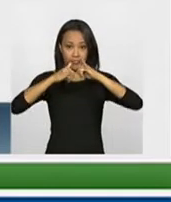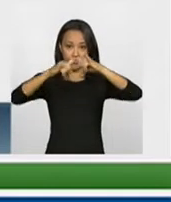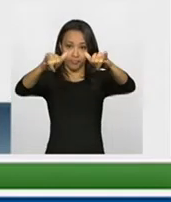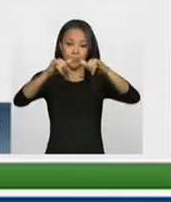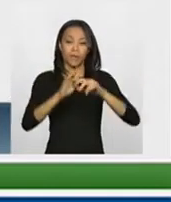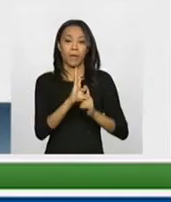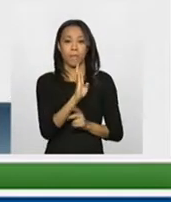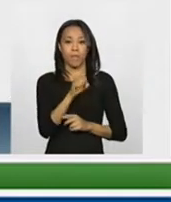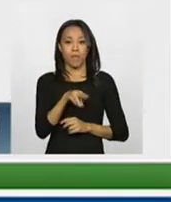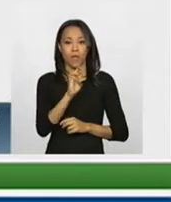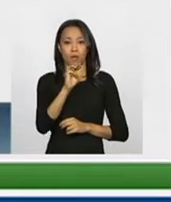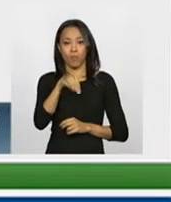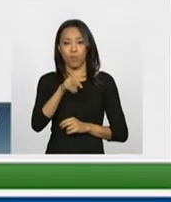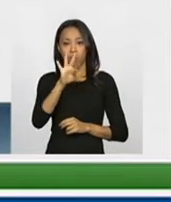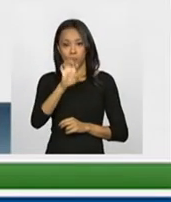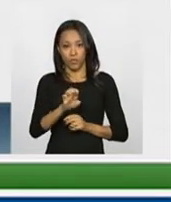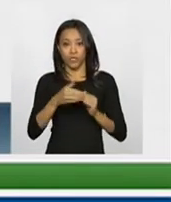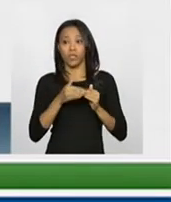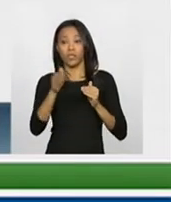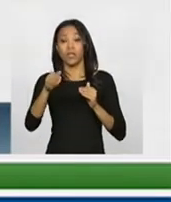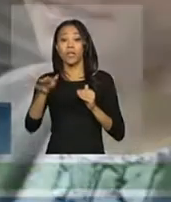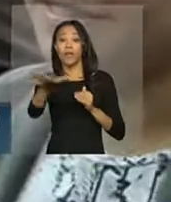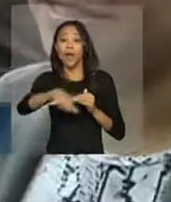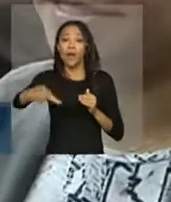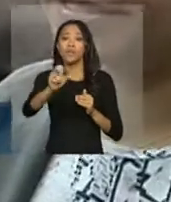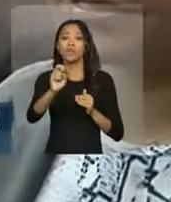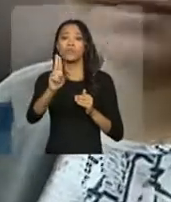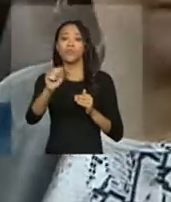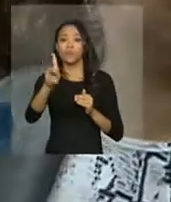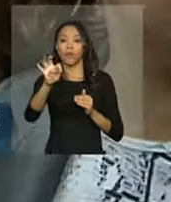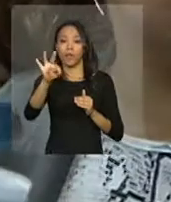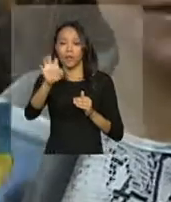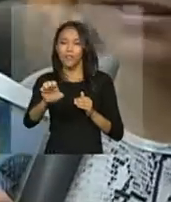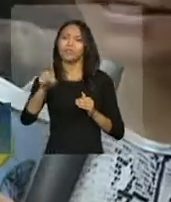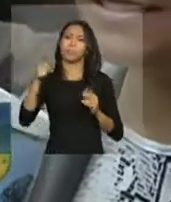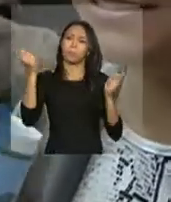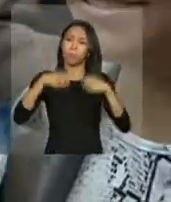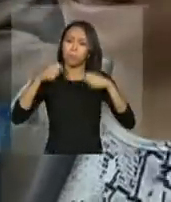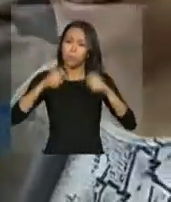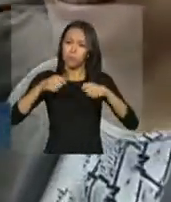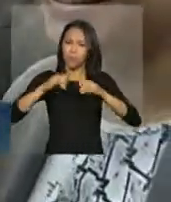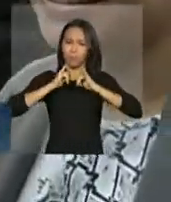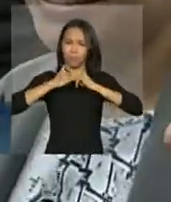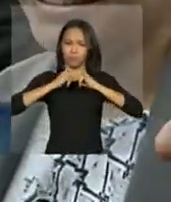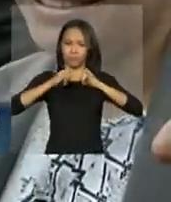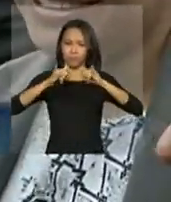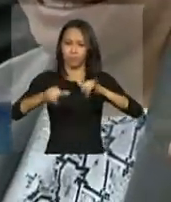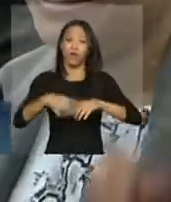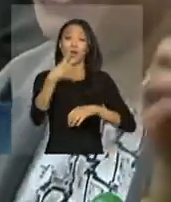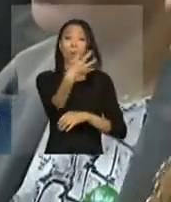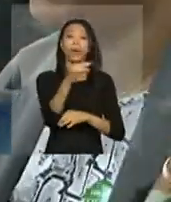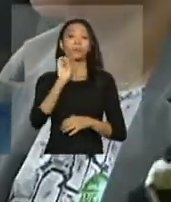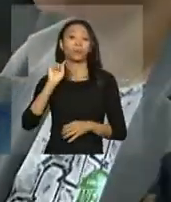Belo Monte e a região Sudeste do país terá capacidade de de 4000